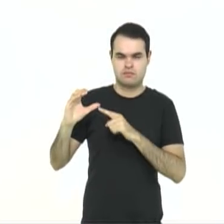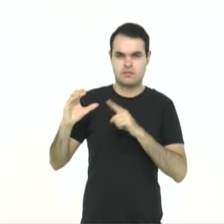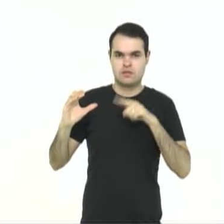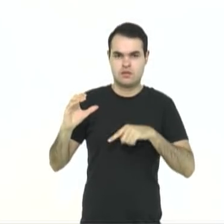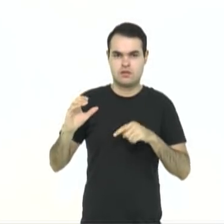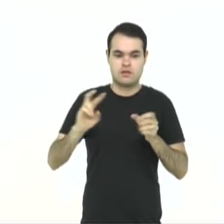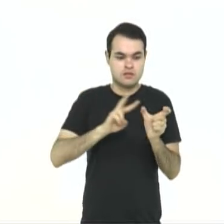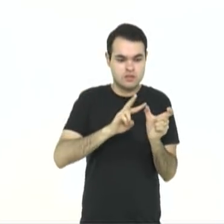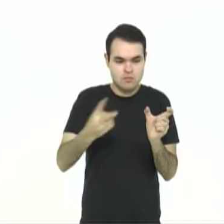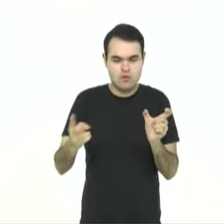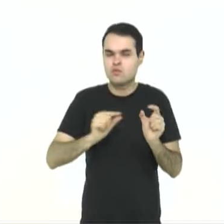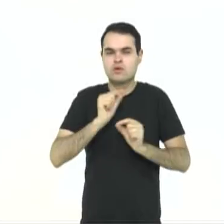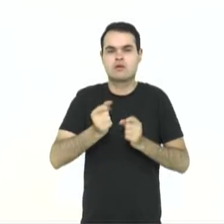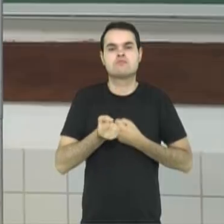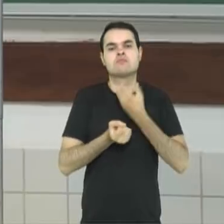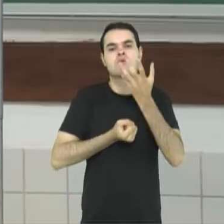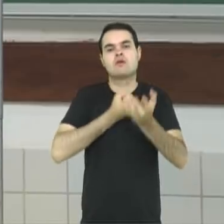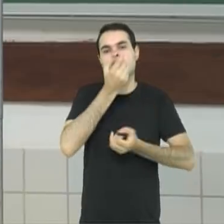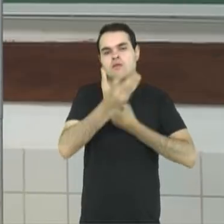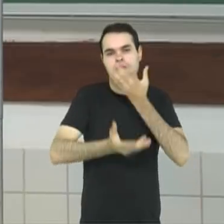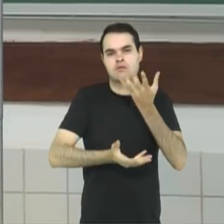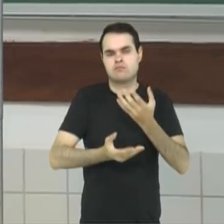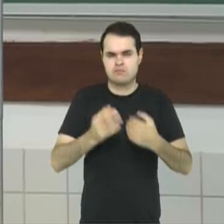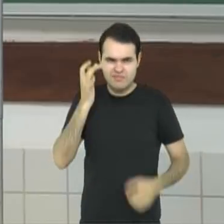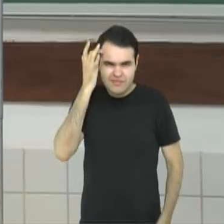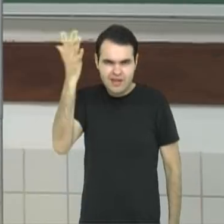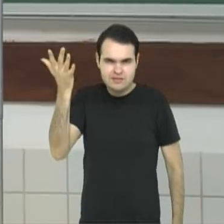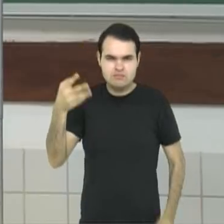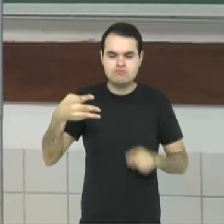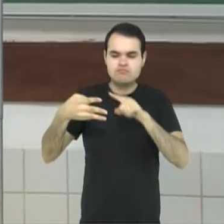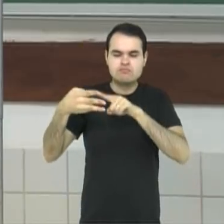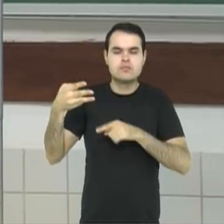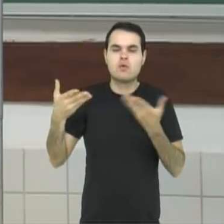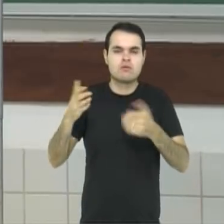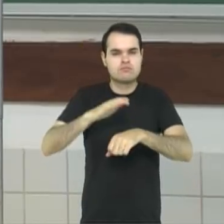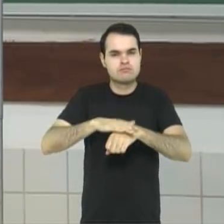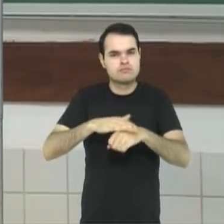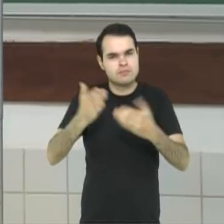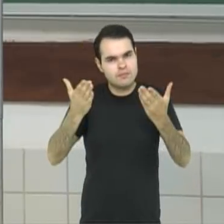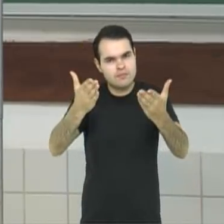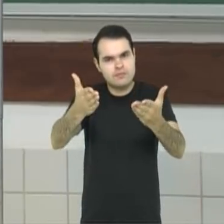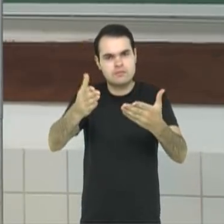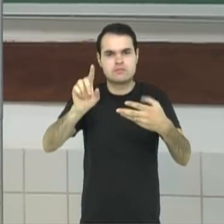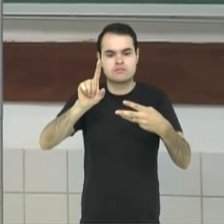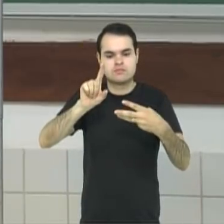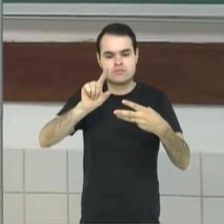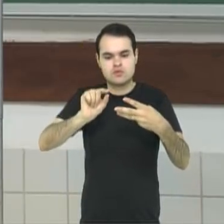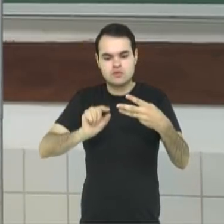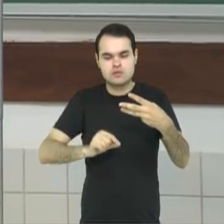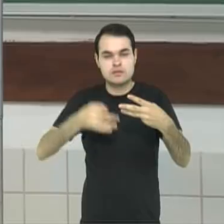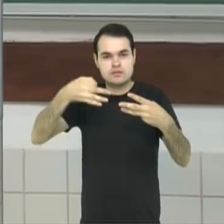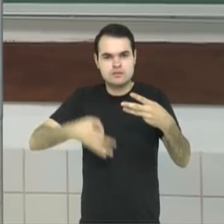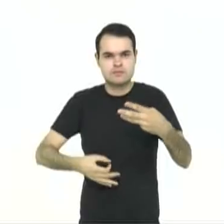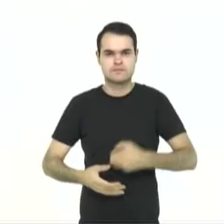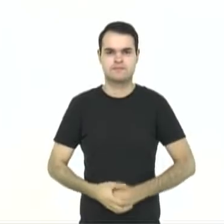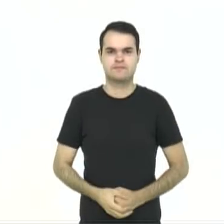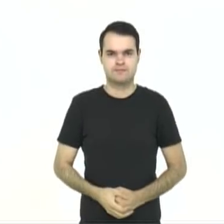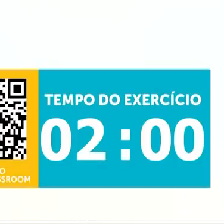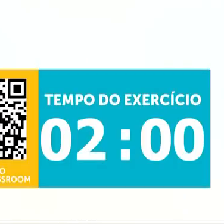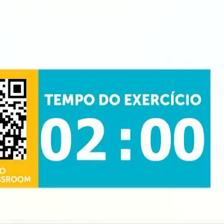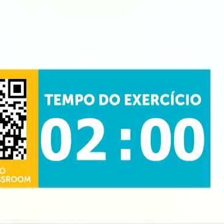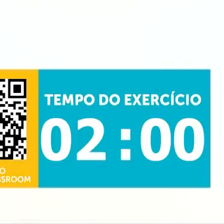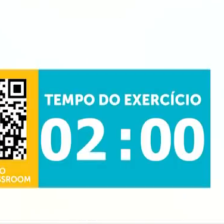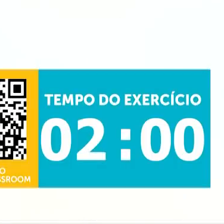de poema? E agora, tá fácil, pessoal? Então, um tempinho aí para vocês assinalarem uma das alternativas.